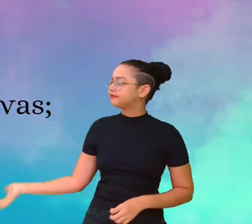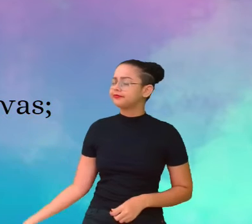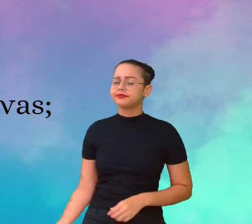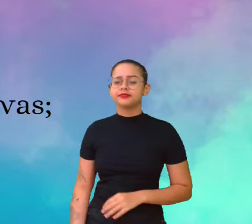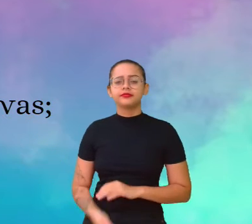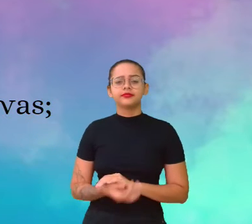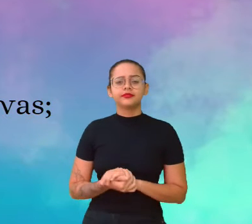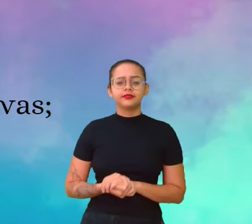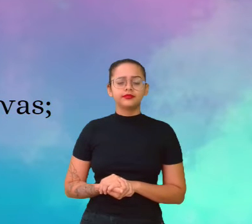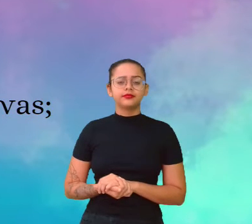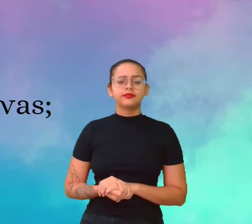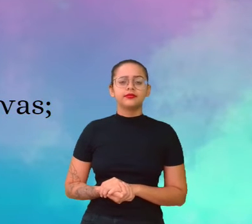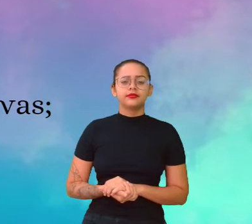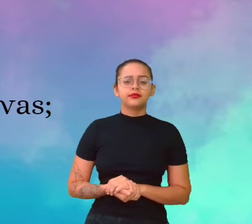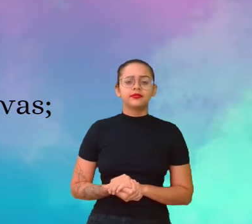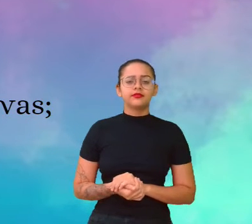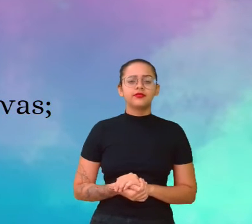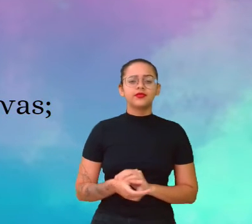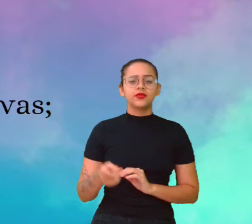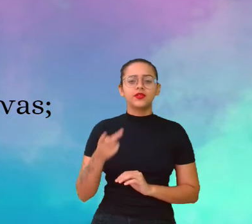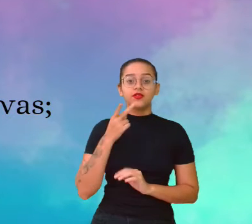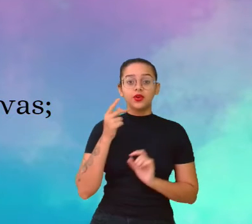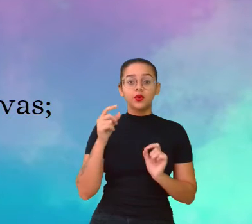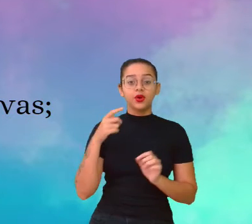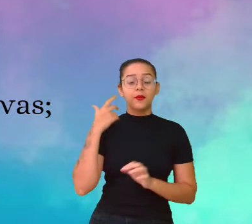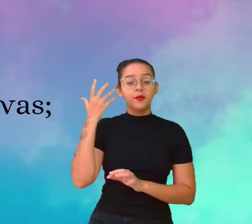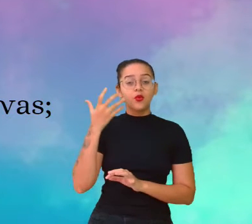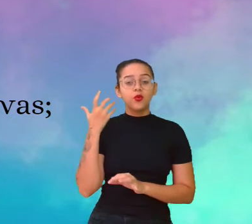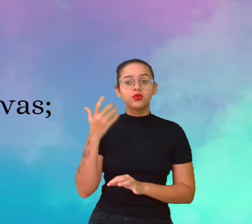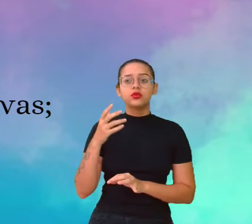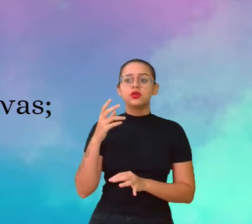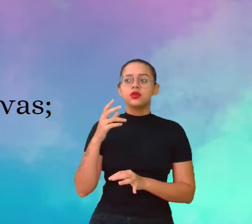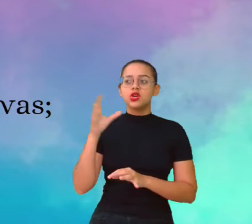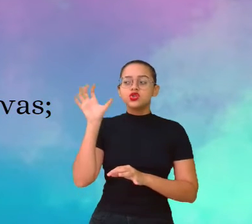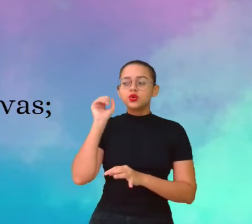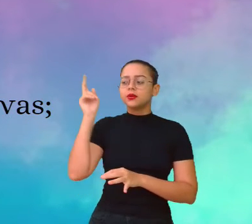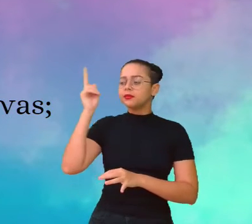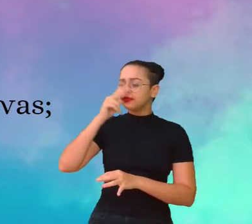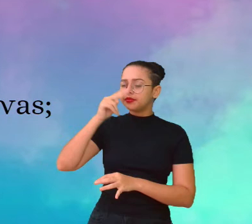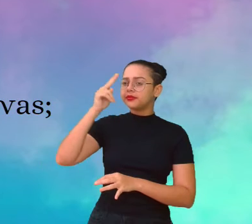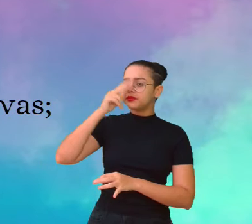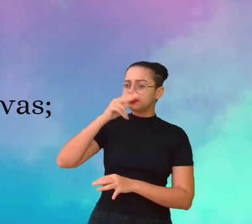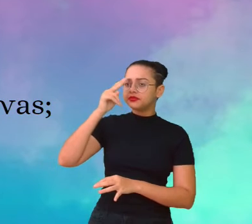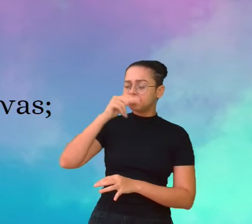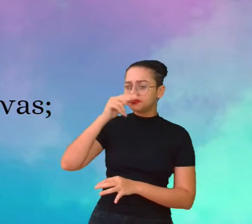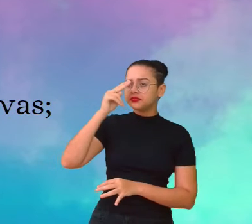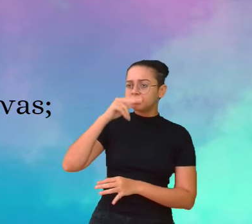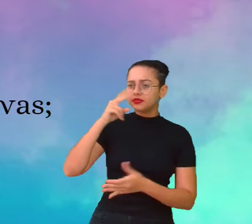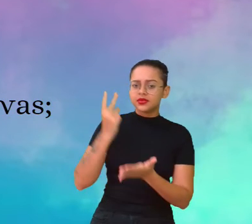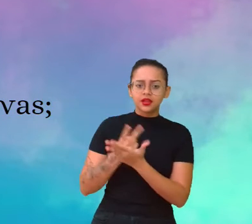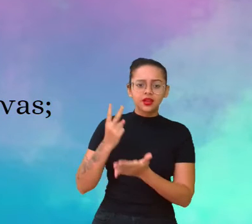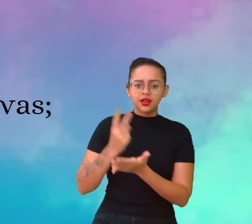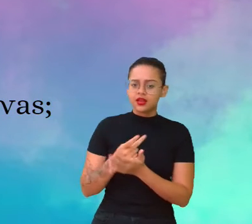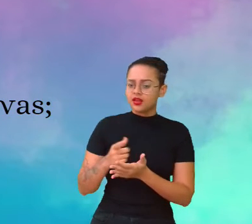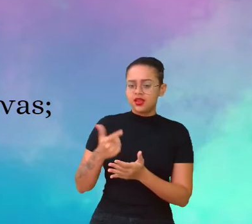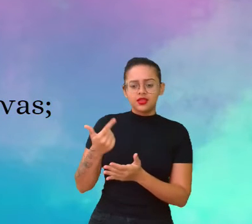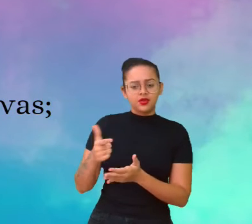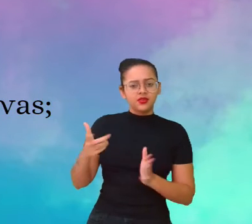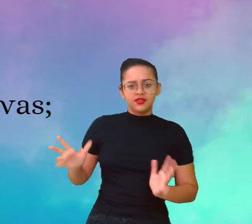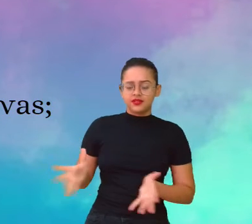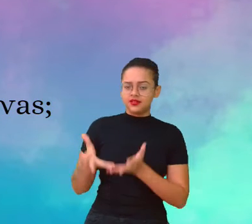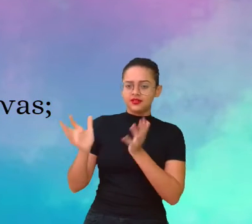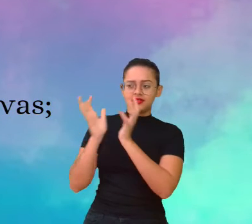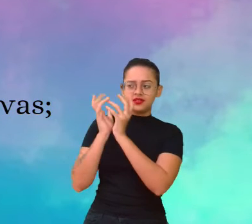quando o exemplo que a Armando deu da música, você escutar aquele mesmo estilo musical, mesmo que você goste dele, você não vai estimular essas